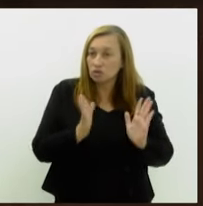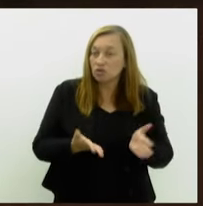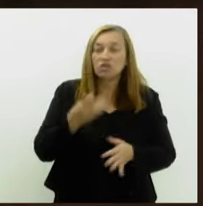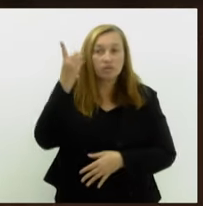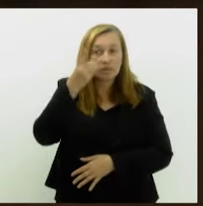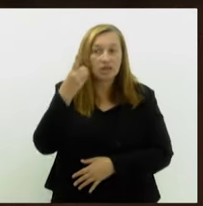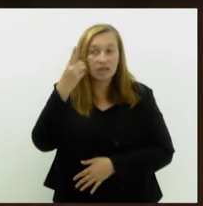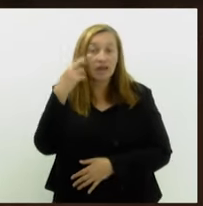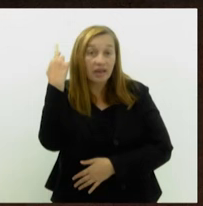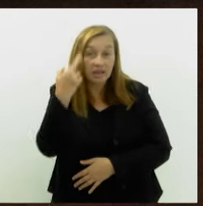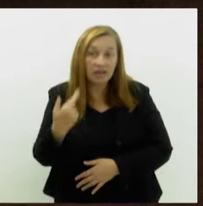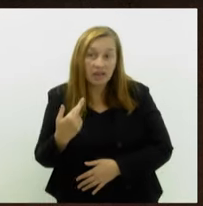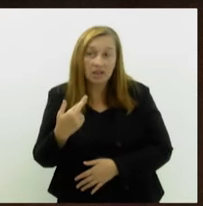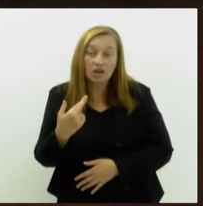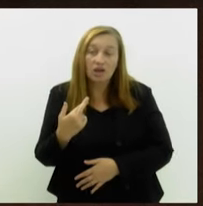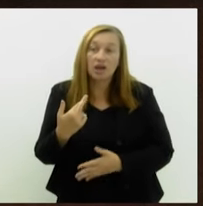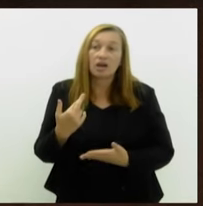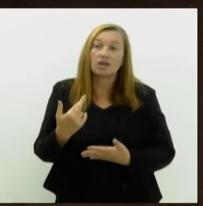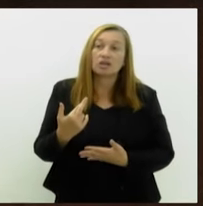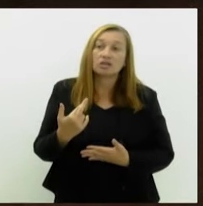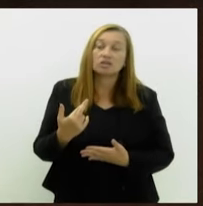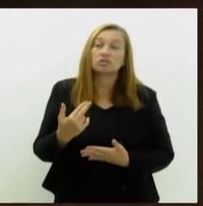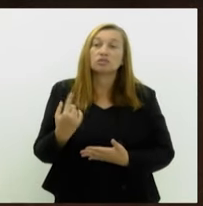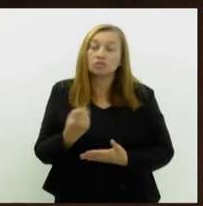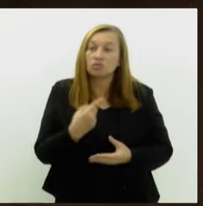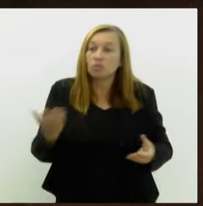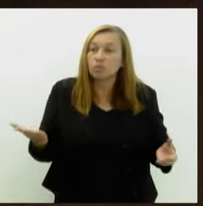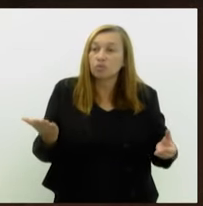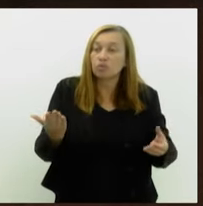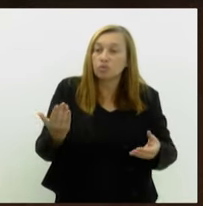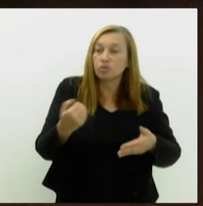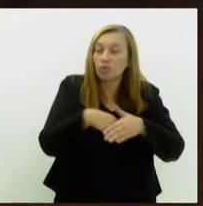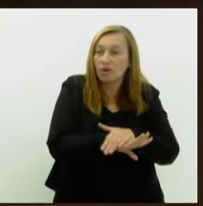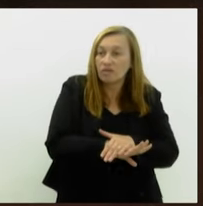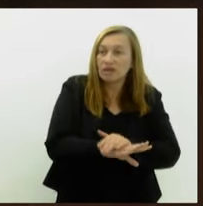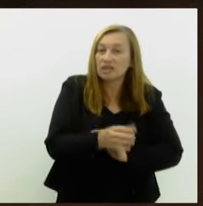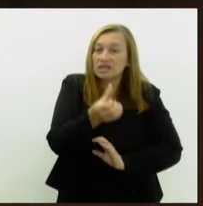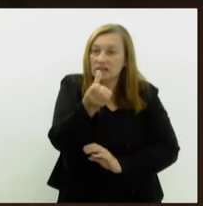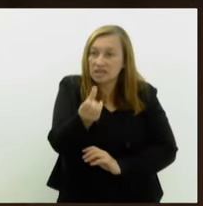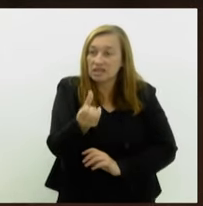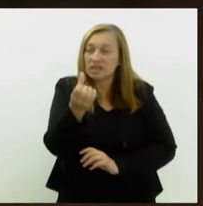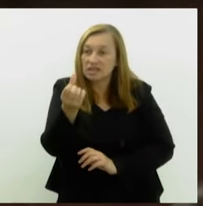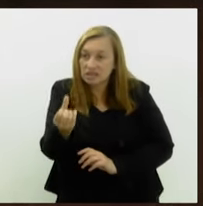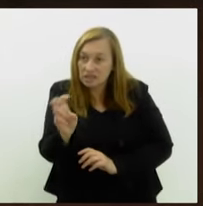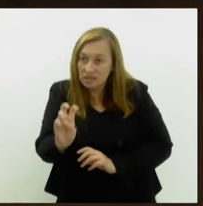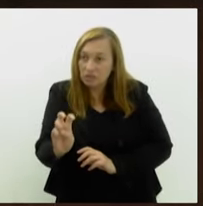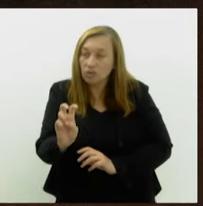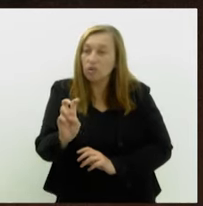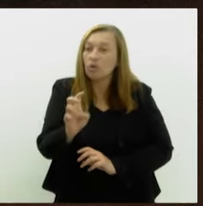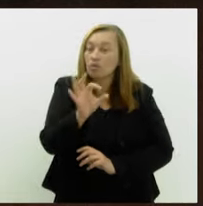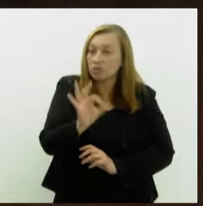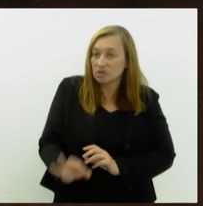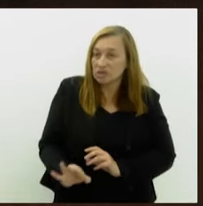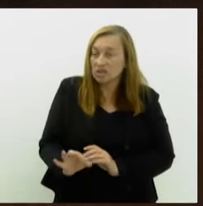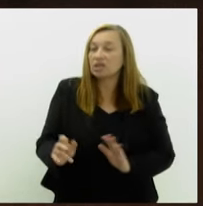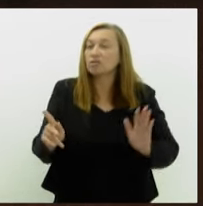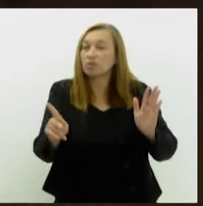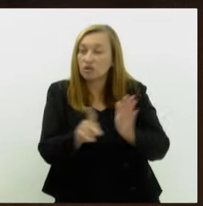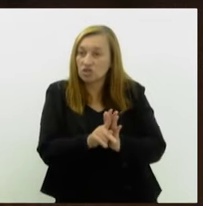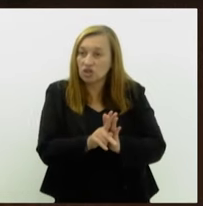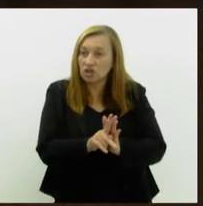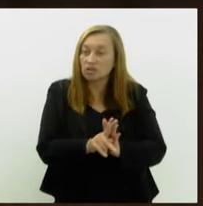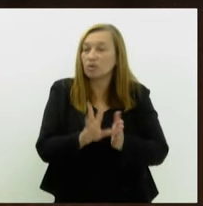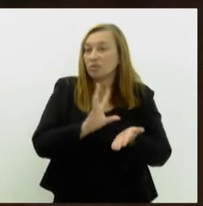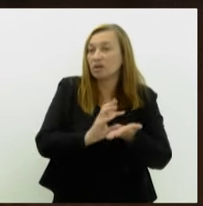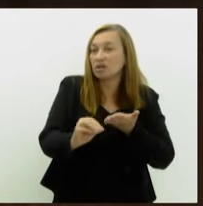Renata, nós arquivamos 65% dos projetos pautados por conta de uma